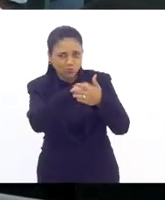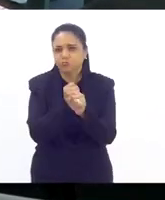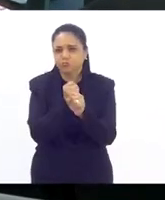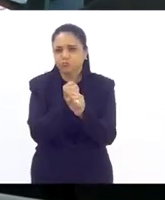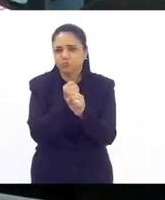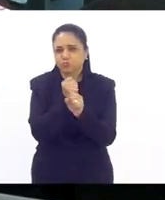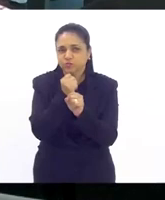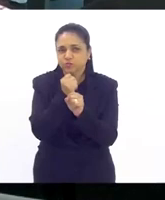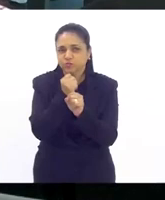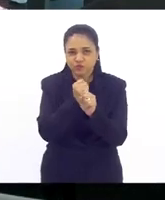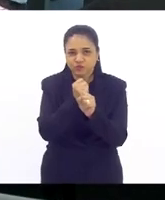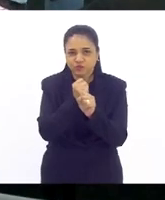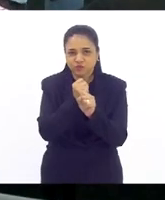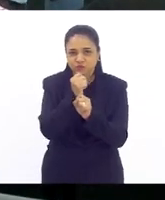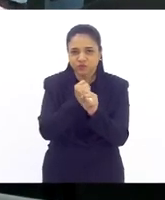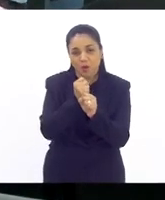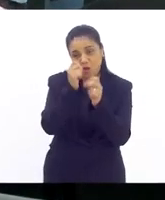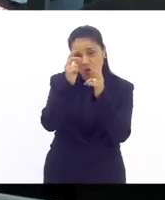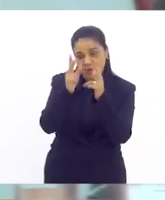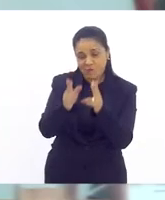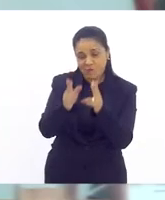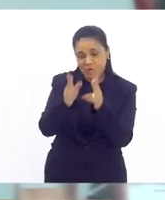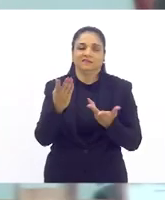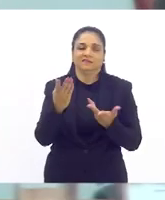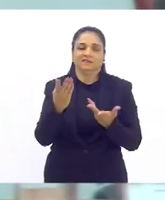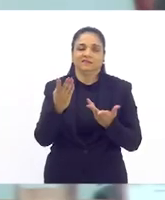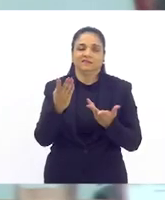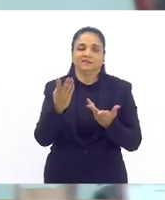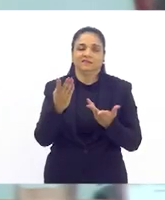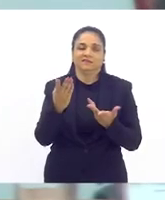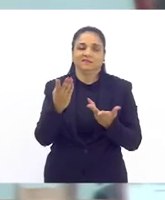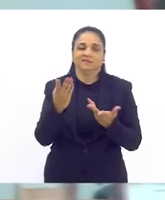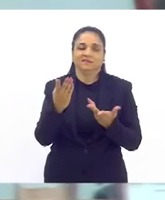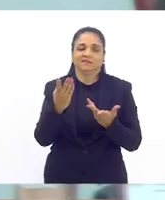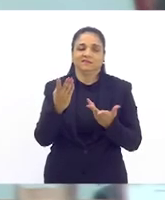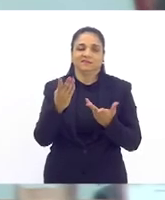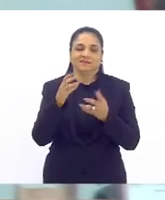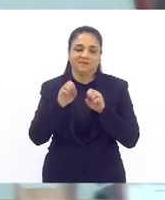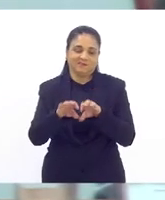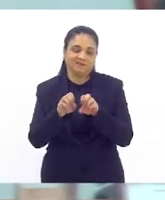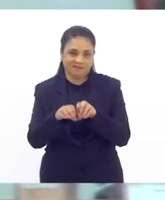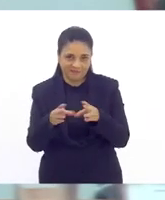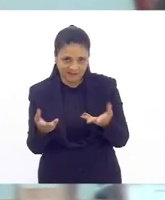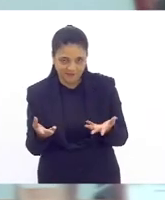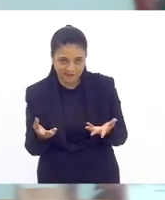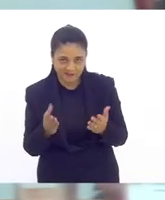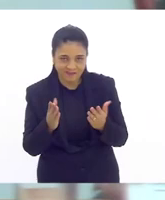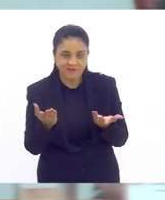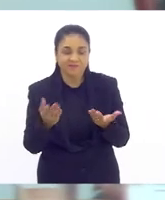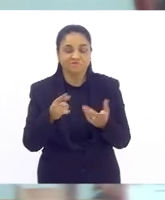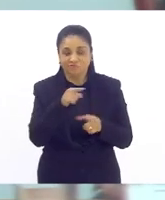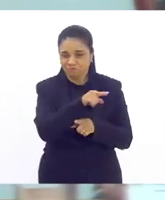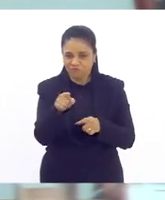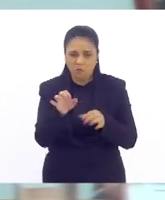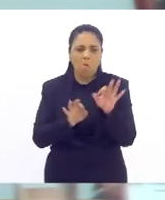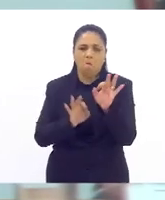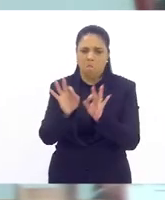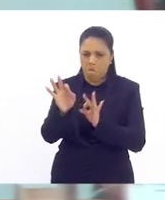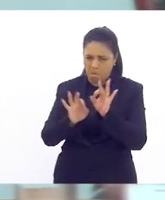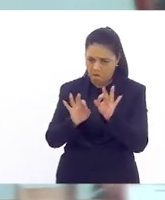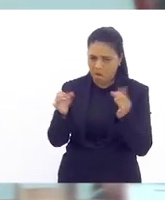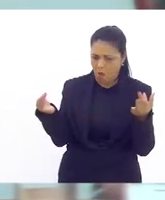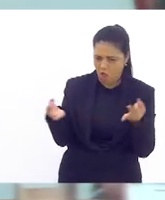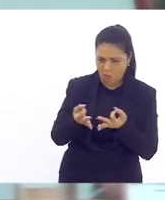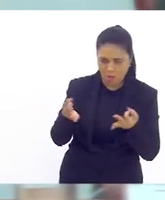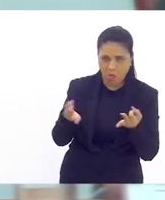quase que sinal Padre rezar missa você Firmino albainete que é super preparado e tem uma